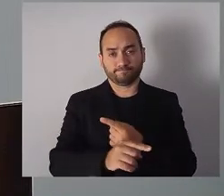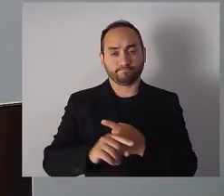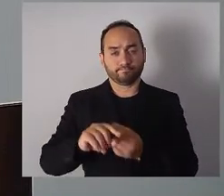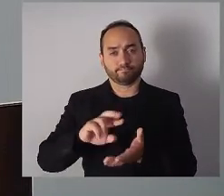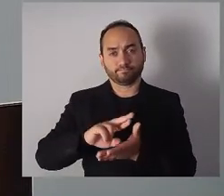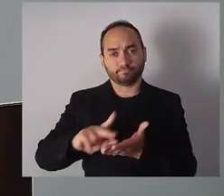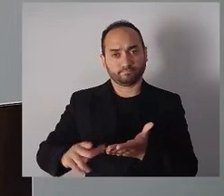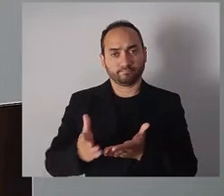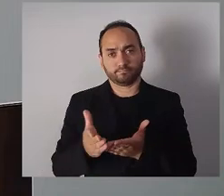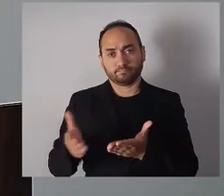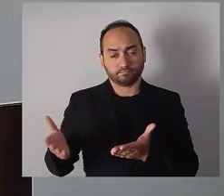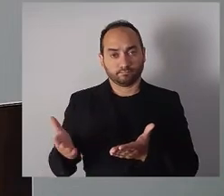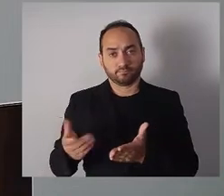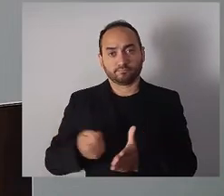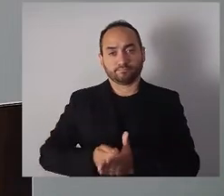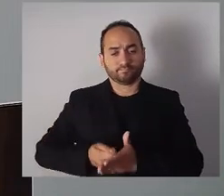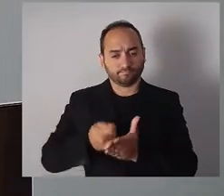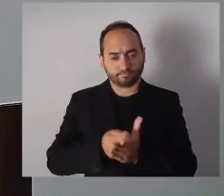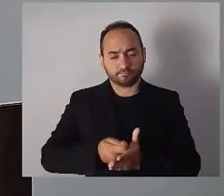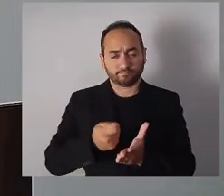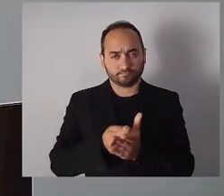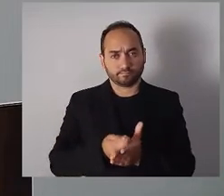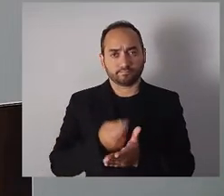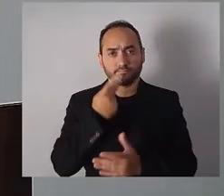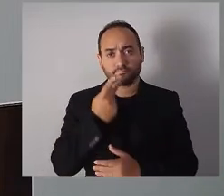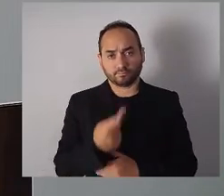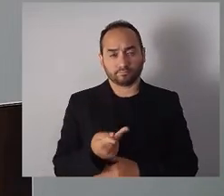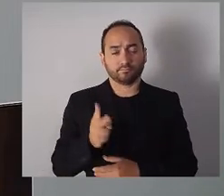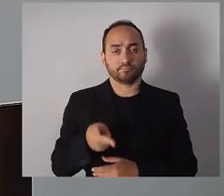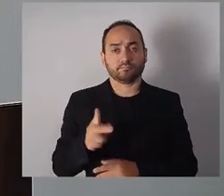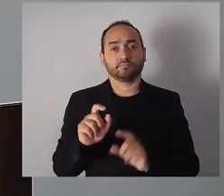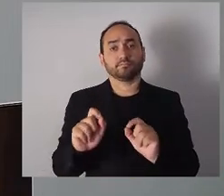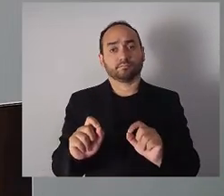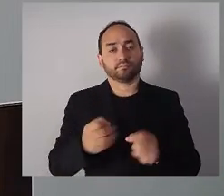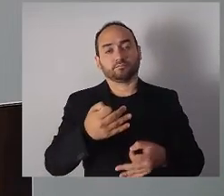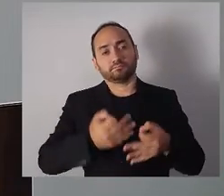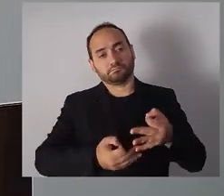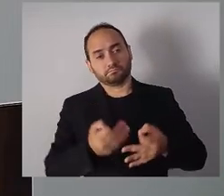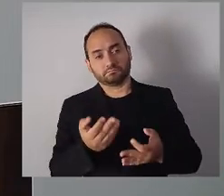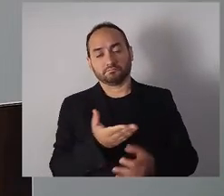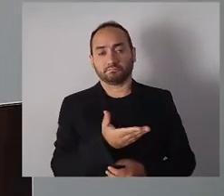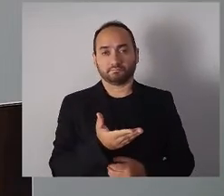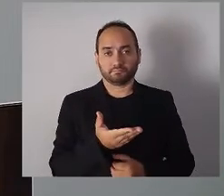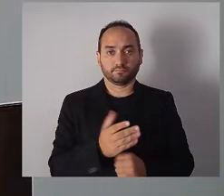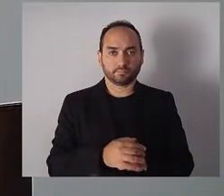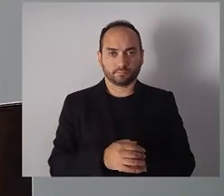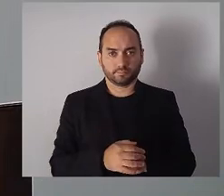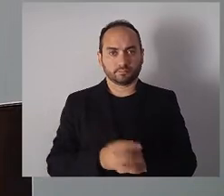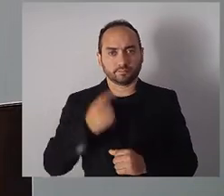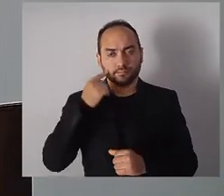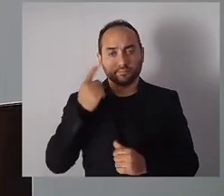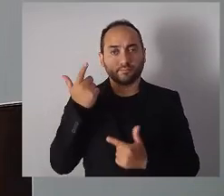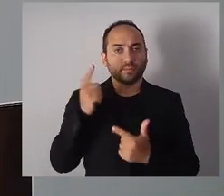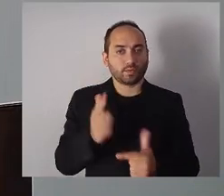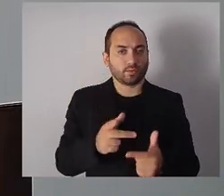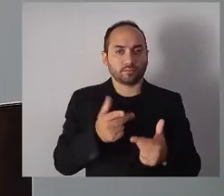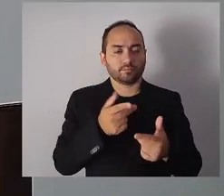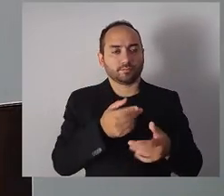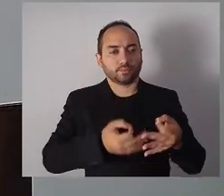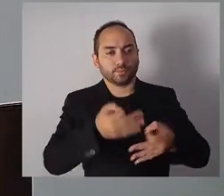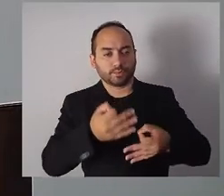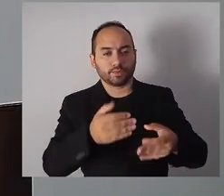contraditoriamente, insiste em alegar que é da justiça comum, que é da justiça